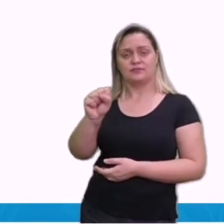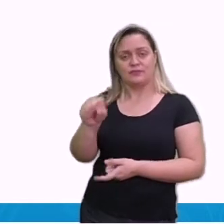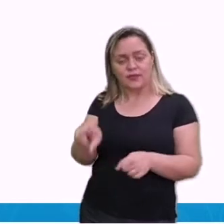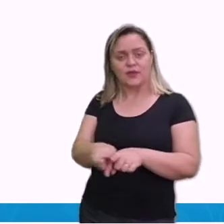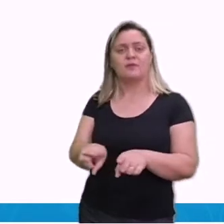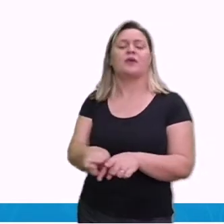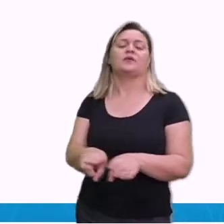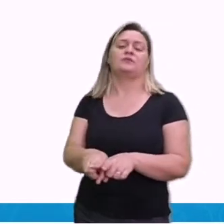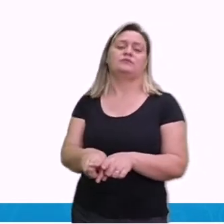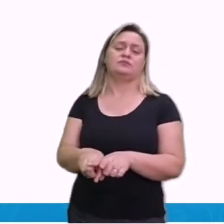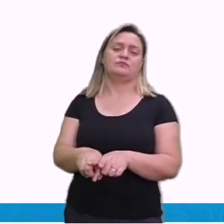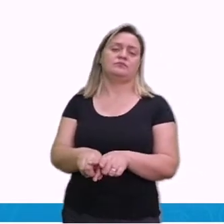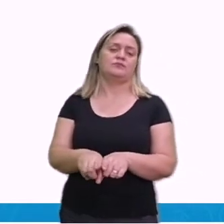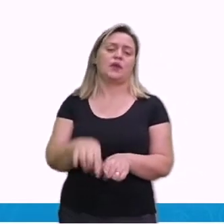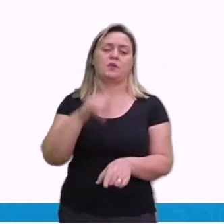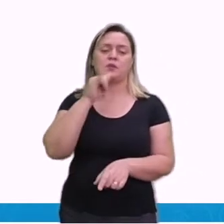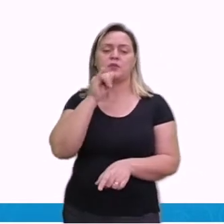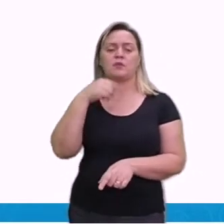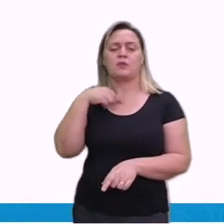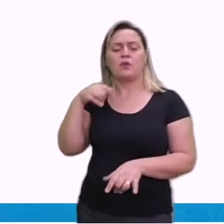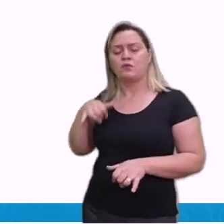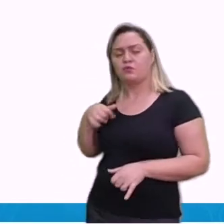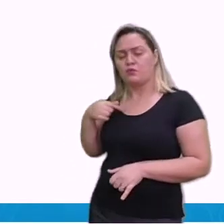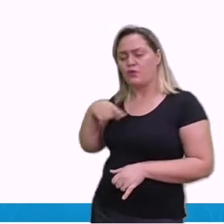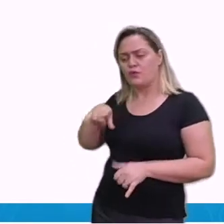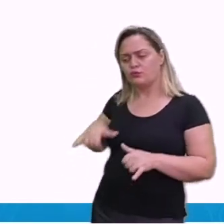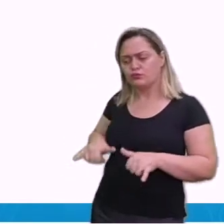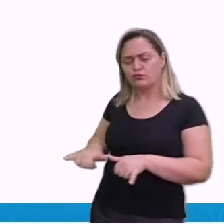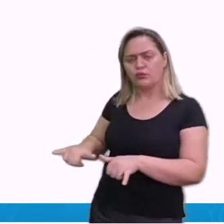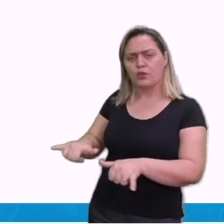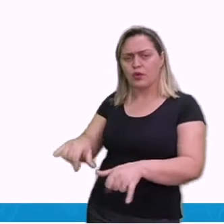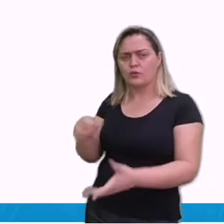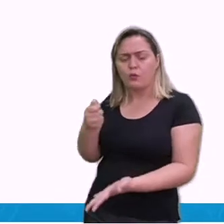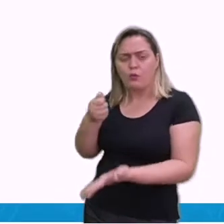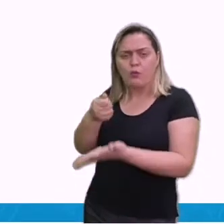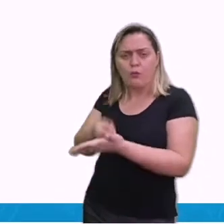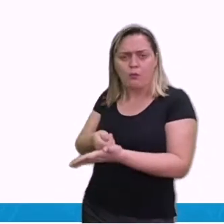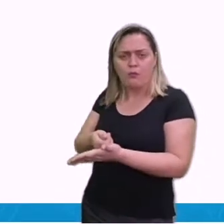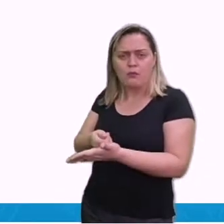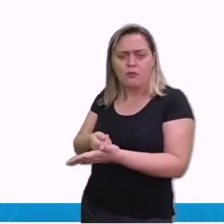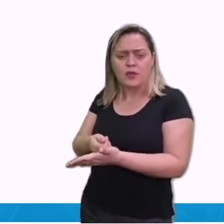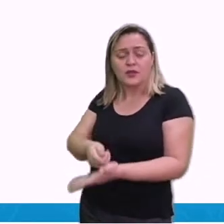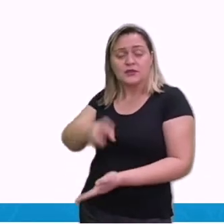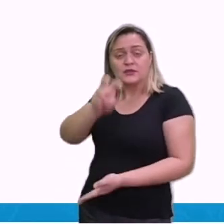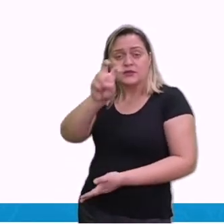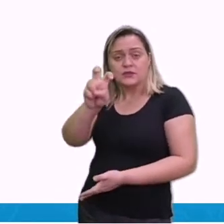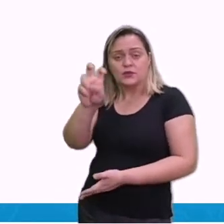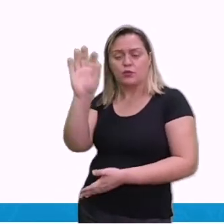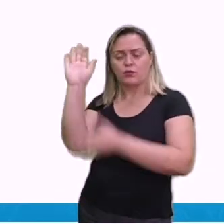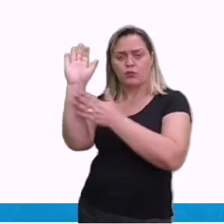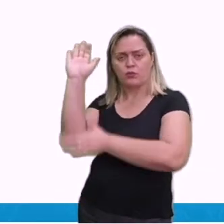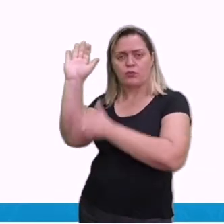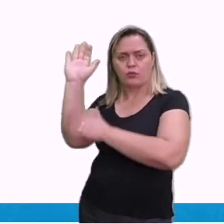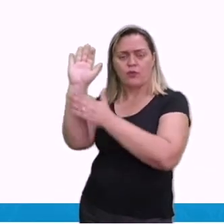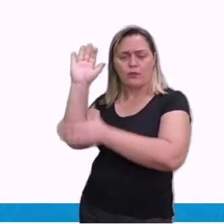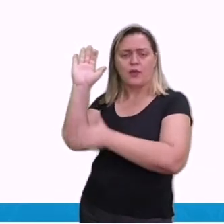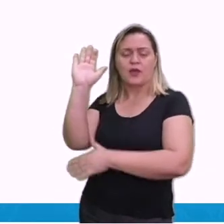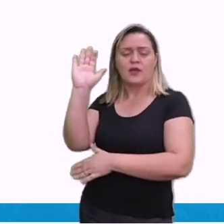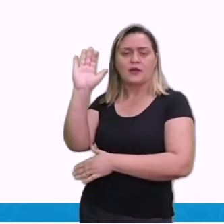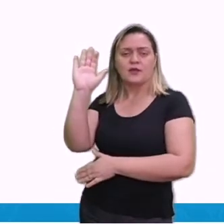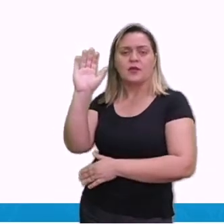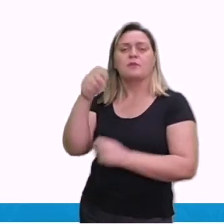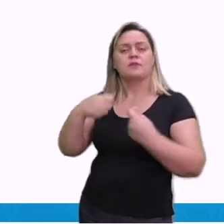e comprei 2, 4, 5 abacaxis. 5 abacaxis. Não se esqueçam,